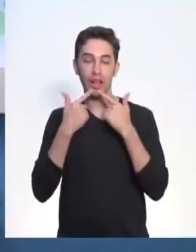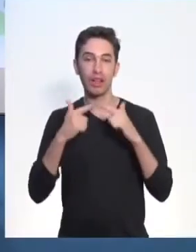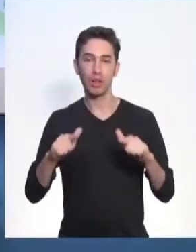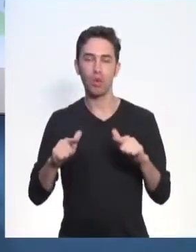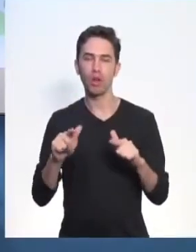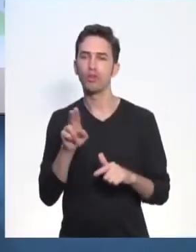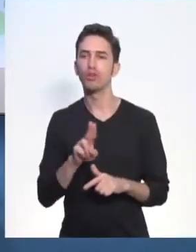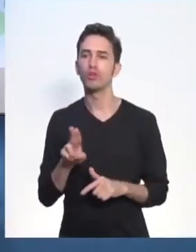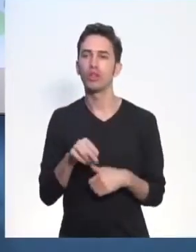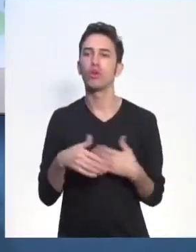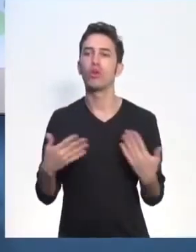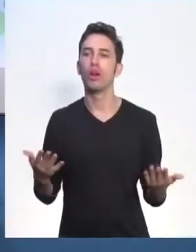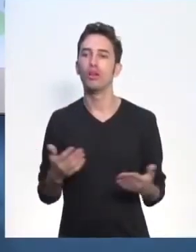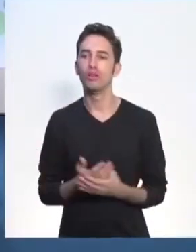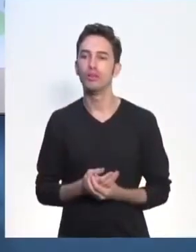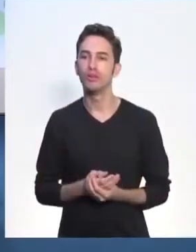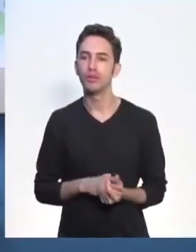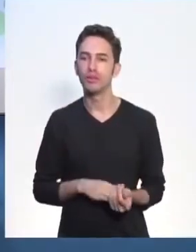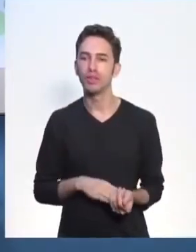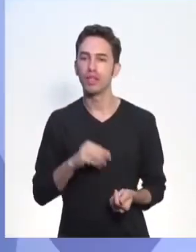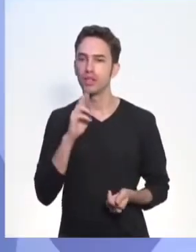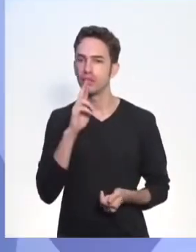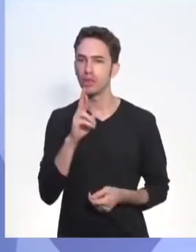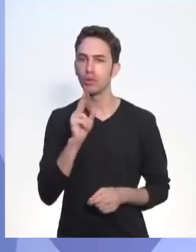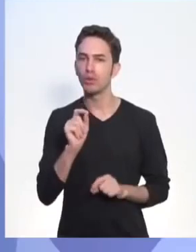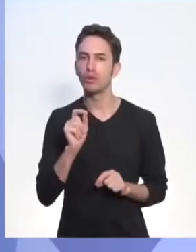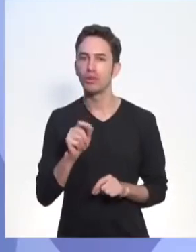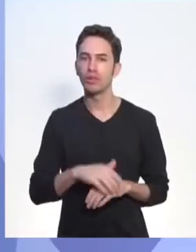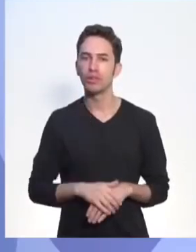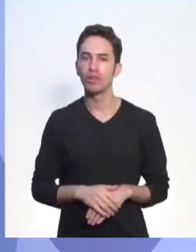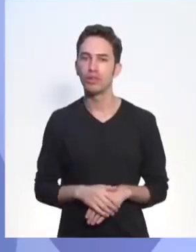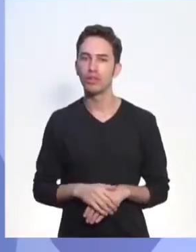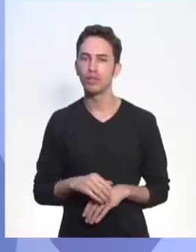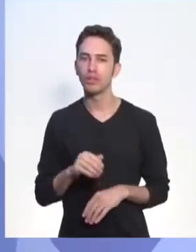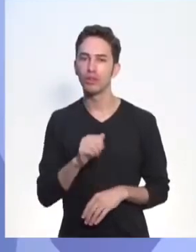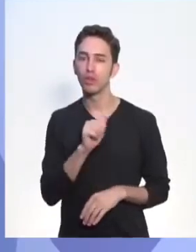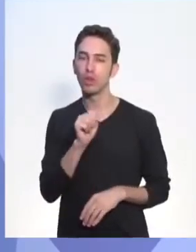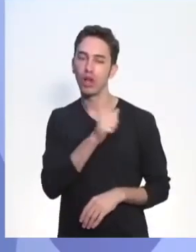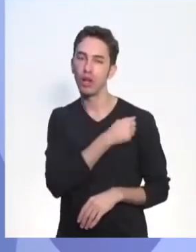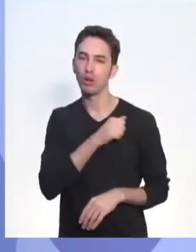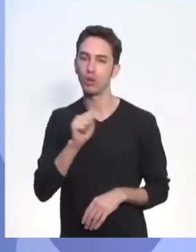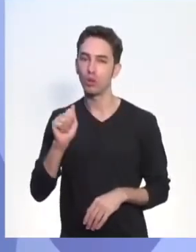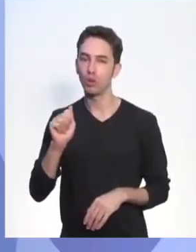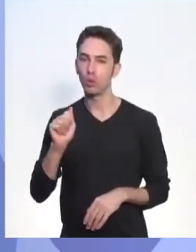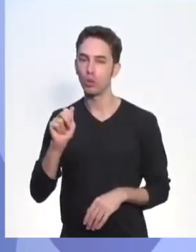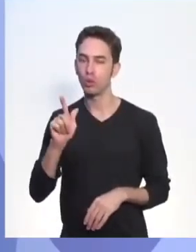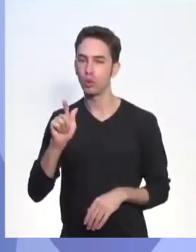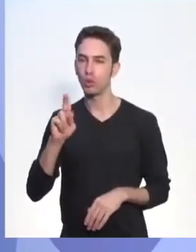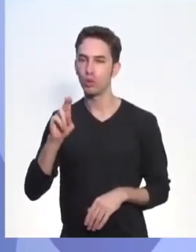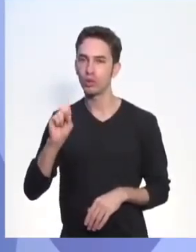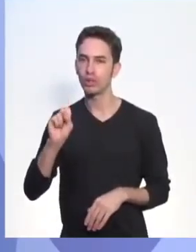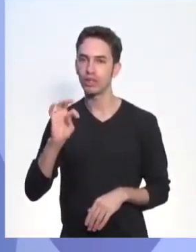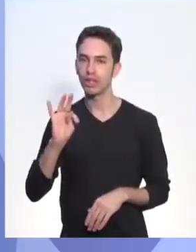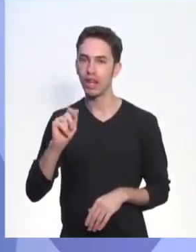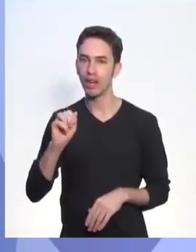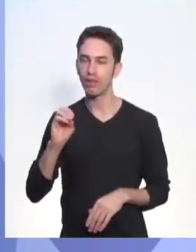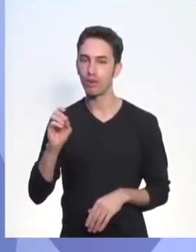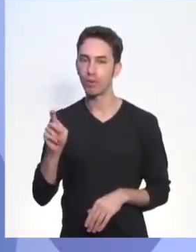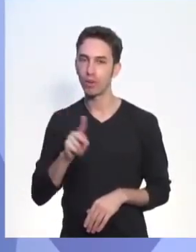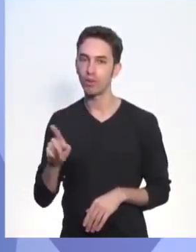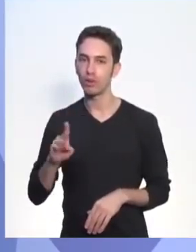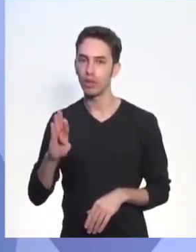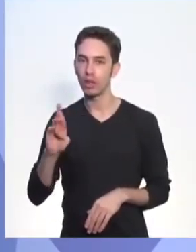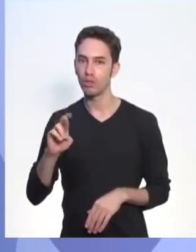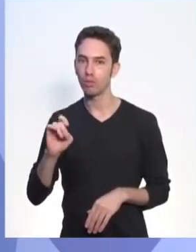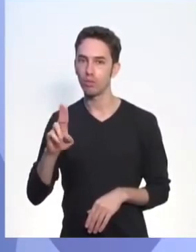será utilizada? O que eles responderam, Elaine? Vamos lá. O aluno Gustavo, da professora Bruna, disse